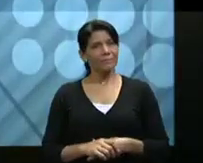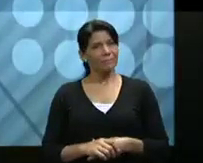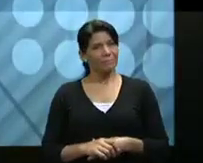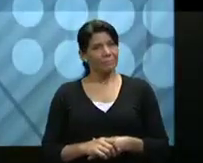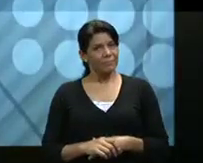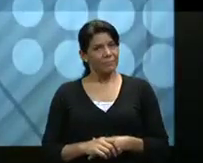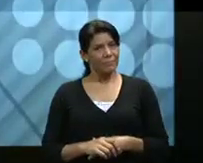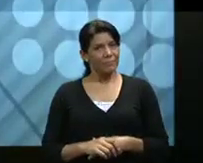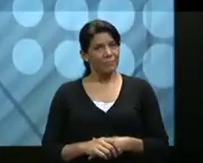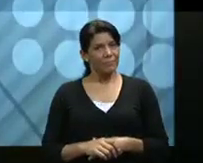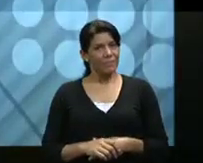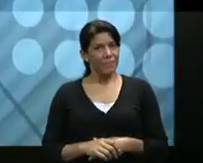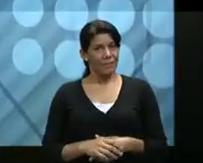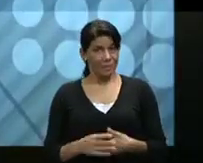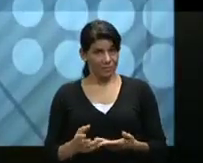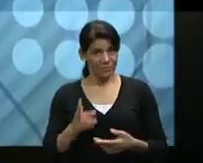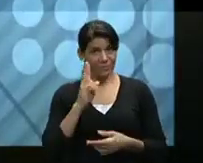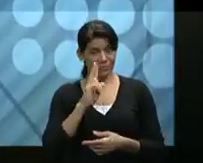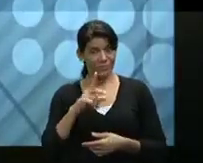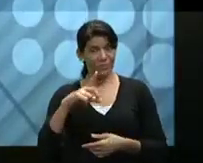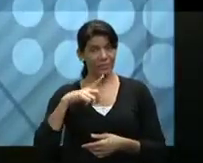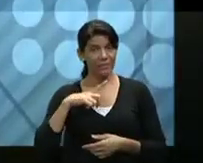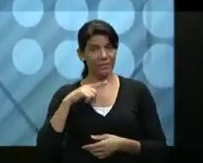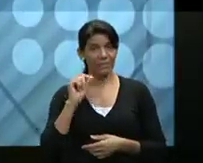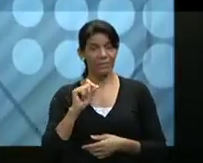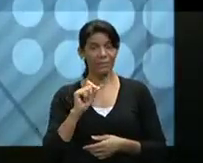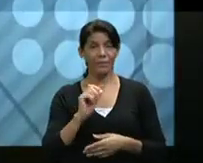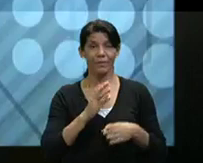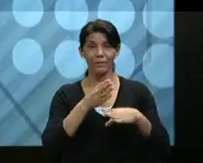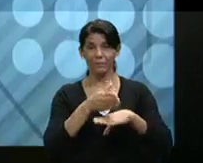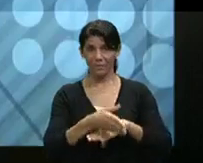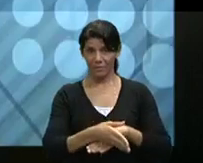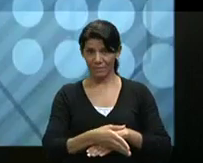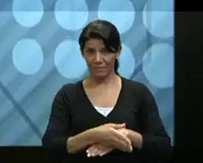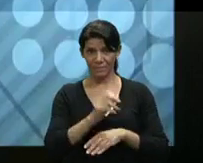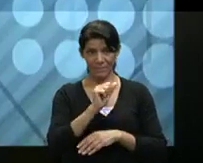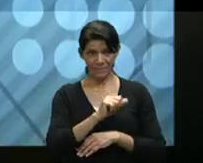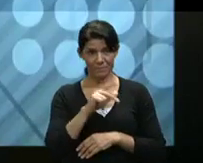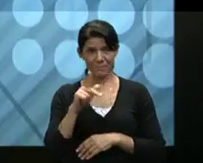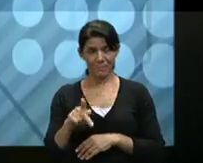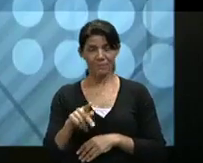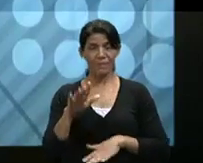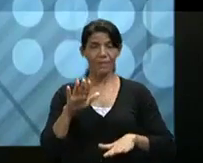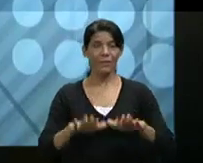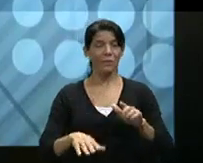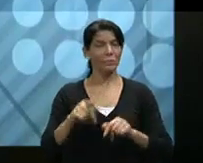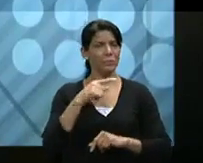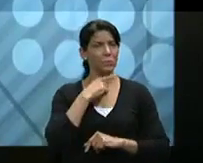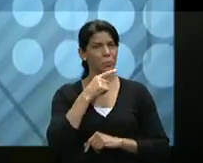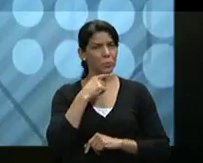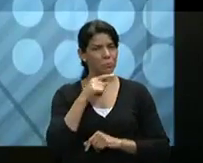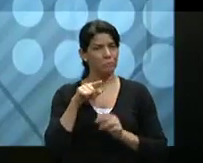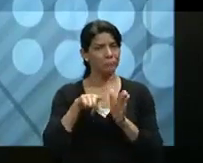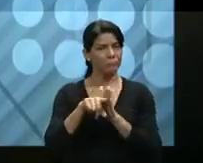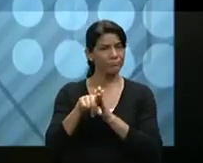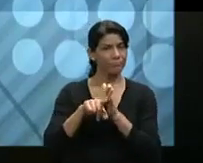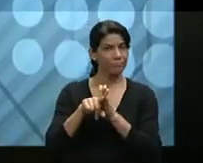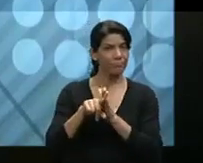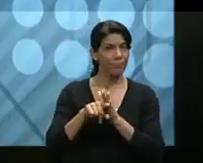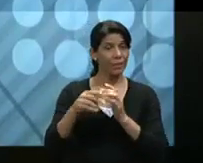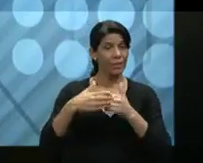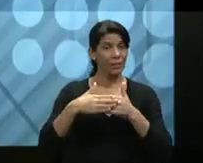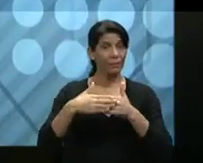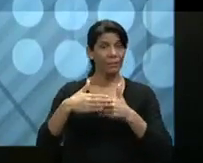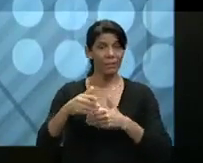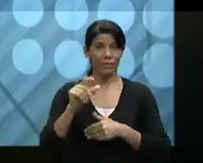Então, como vocês viram, né, nós teremos, através dessas situações problemas, algumas questões que serão levantadas e, a